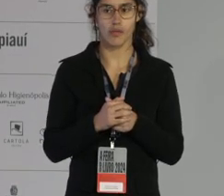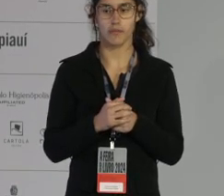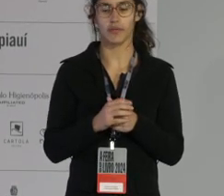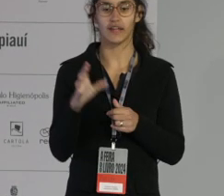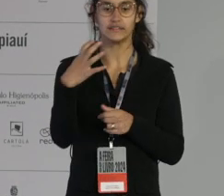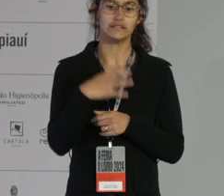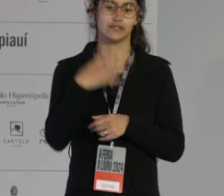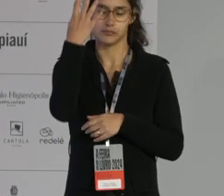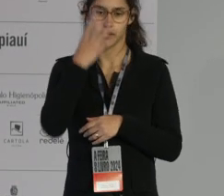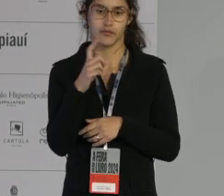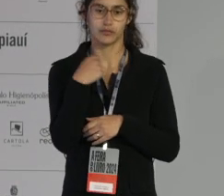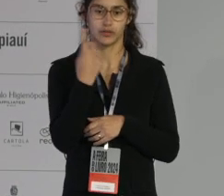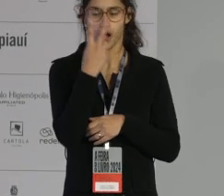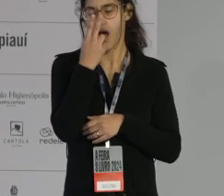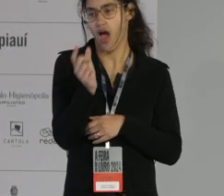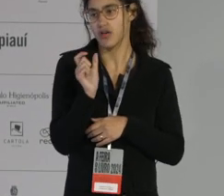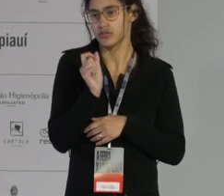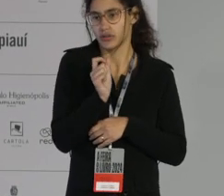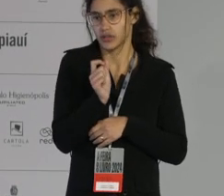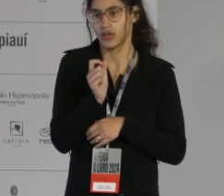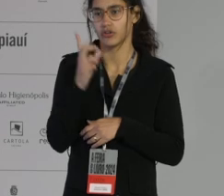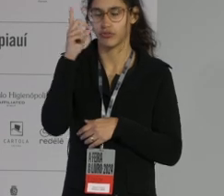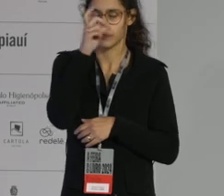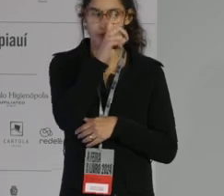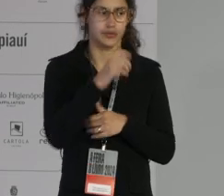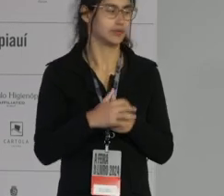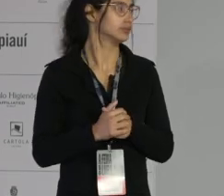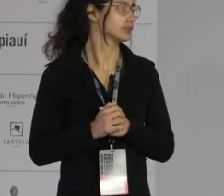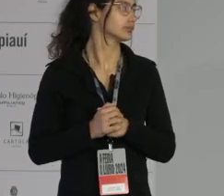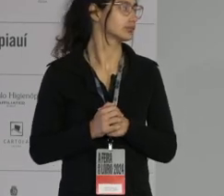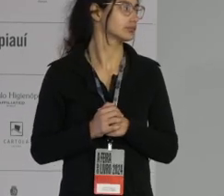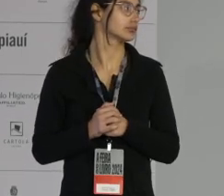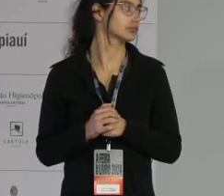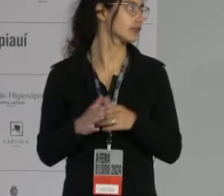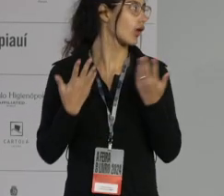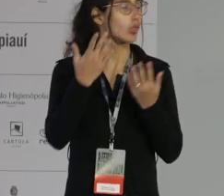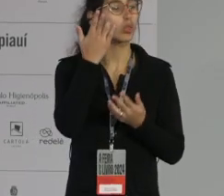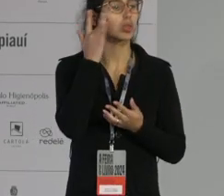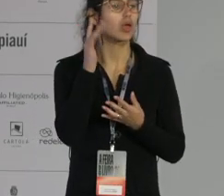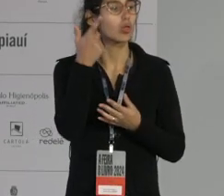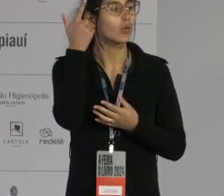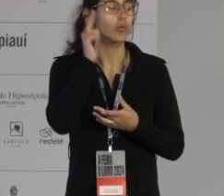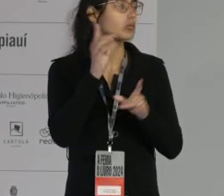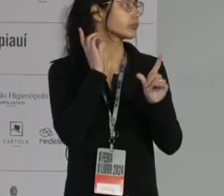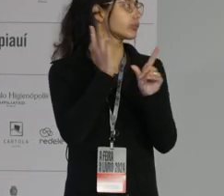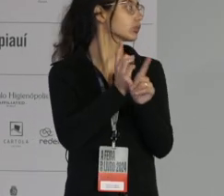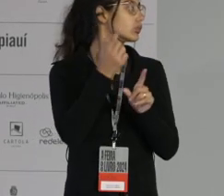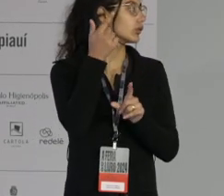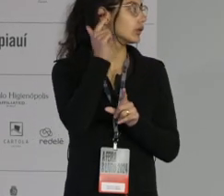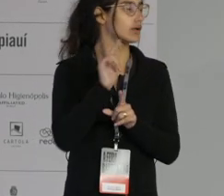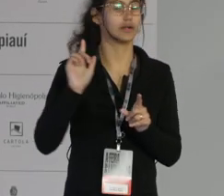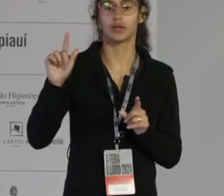Selvagem, essas coisas, acho um pouco difícil. Então, não sei, eu não consegui